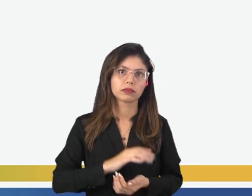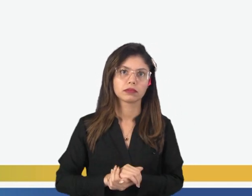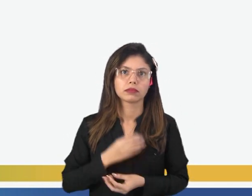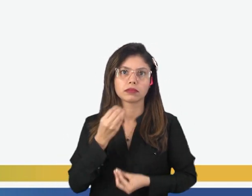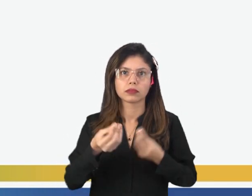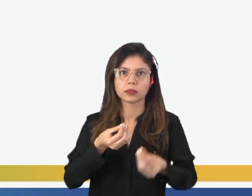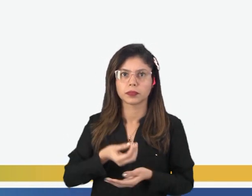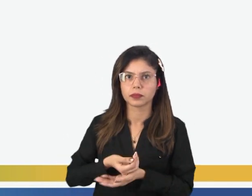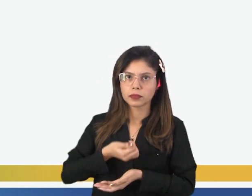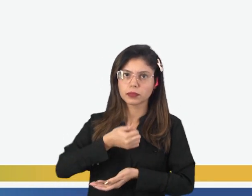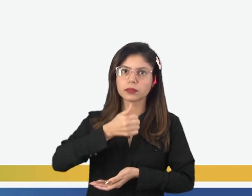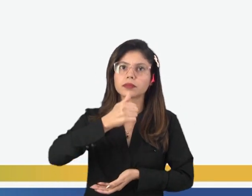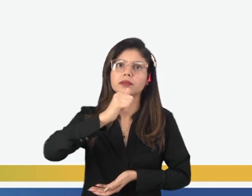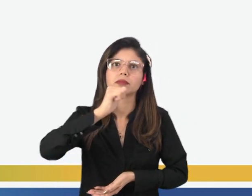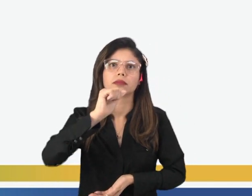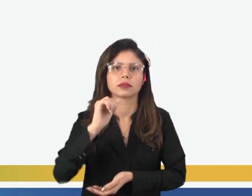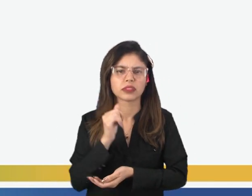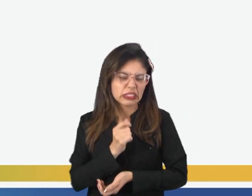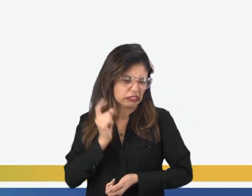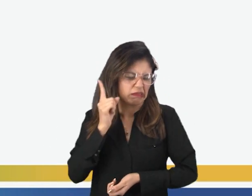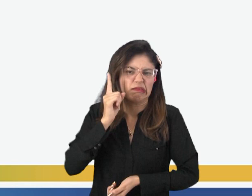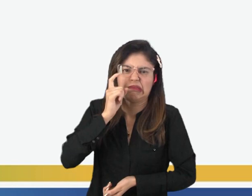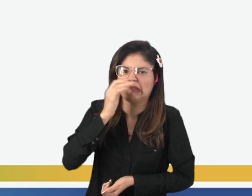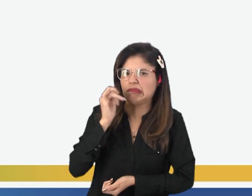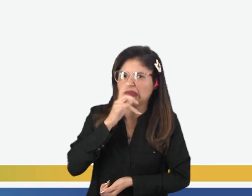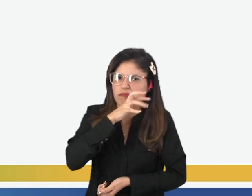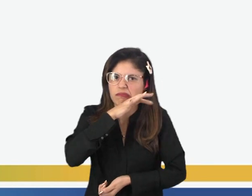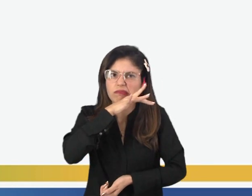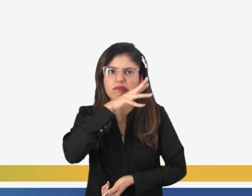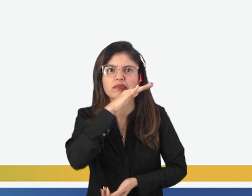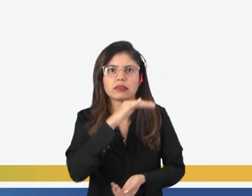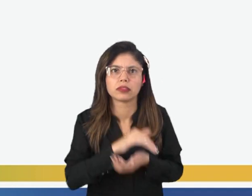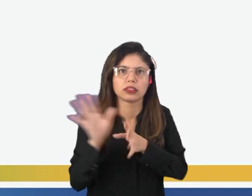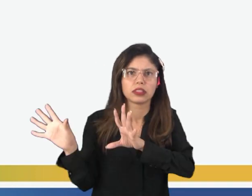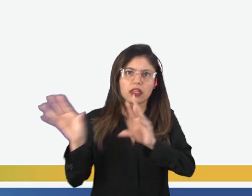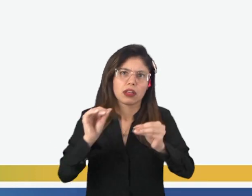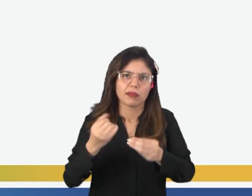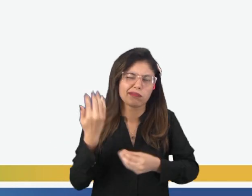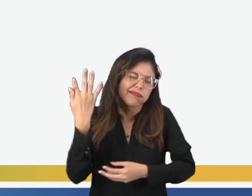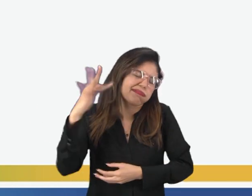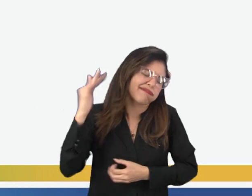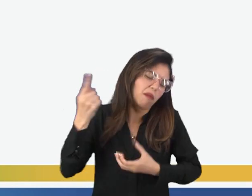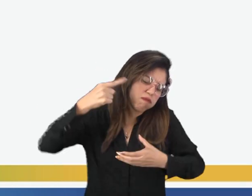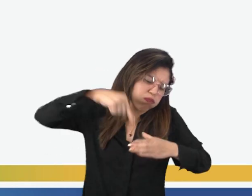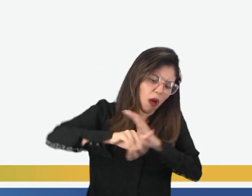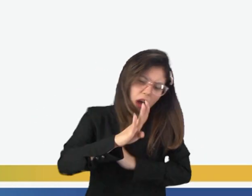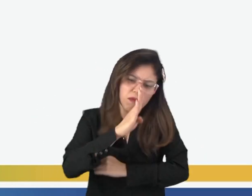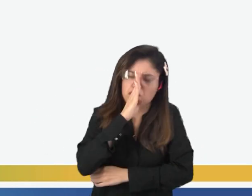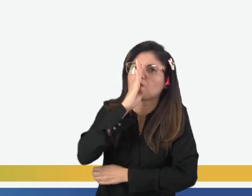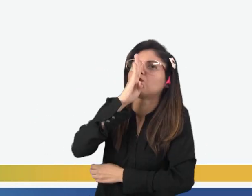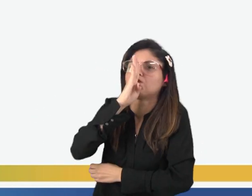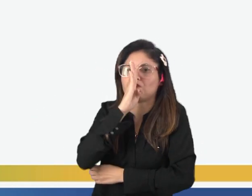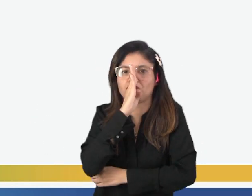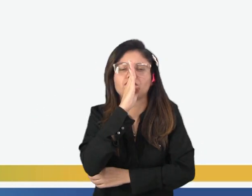Gente, essa também é outra música que vale a pena você ouvir. Na aula você vai encontrar no portal Eduque.